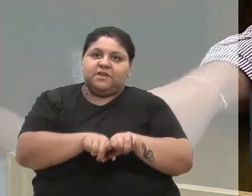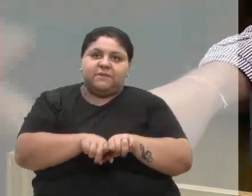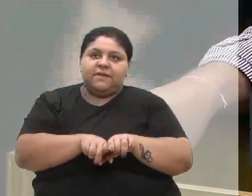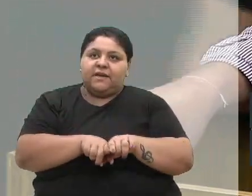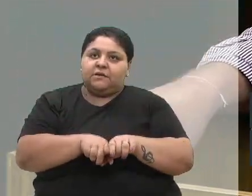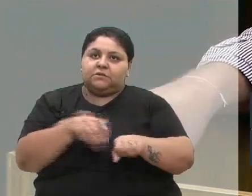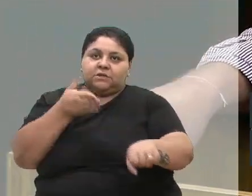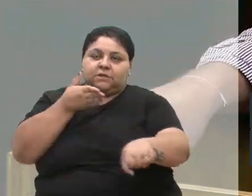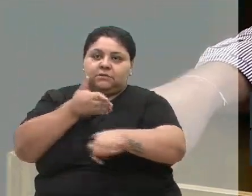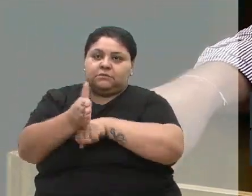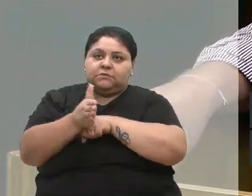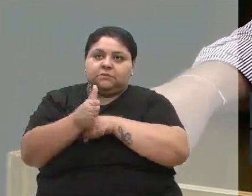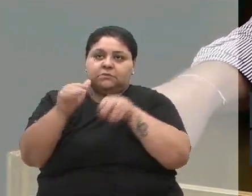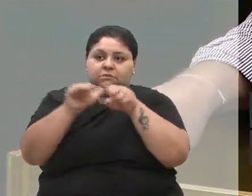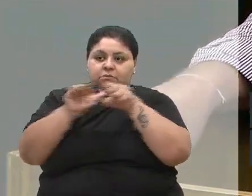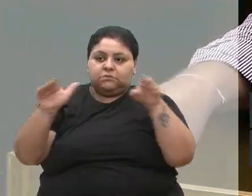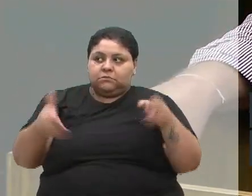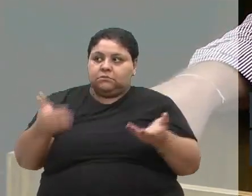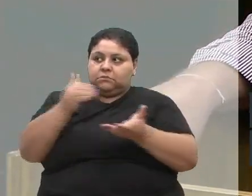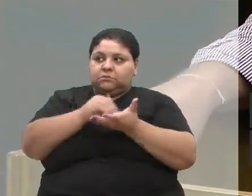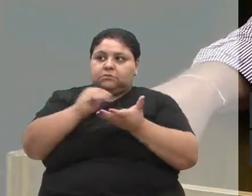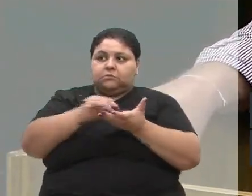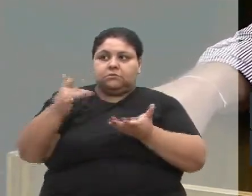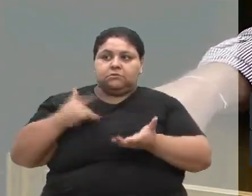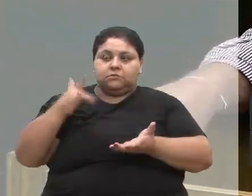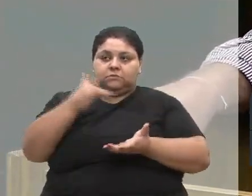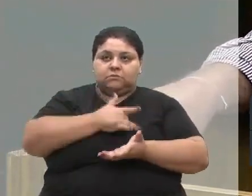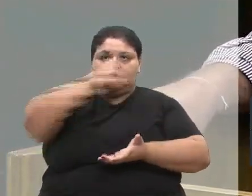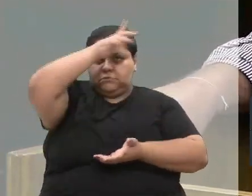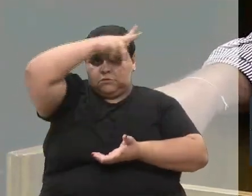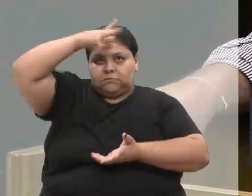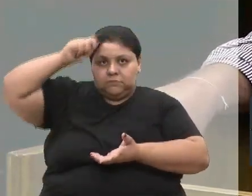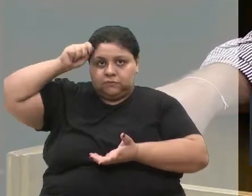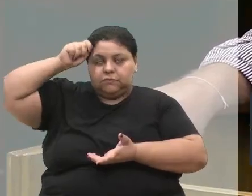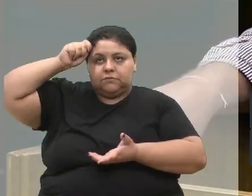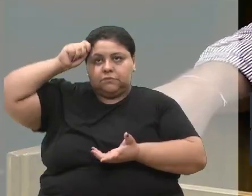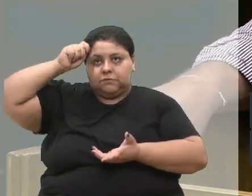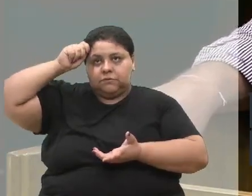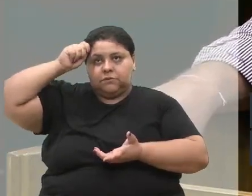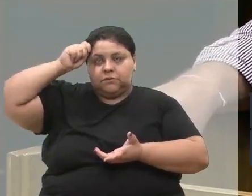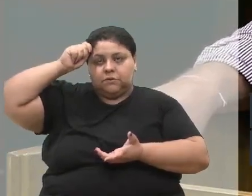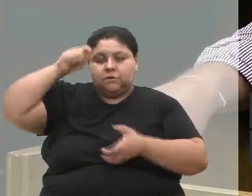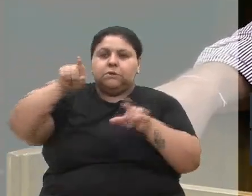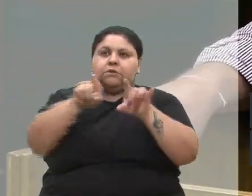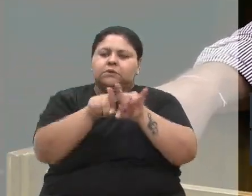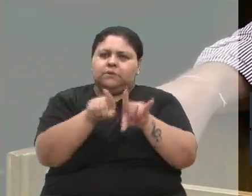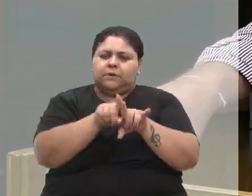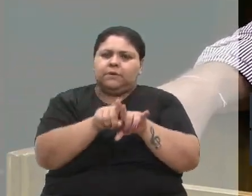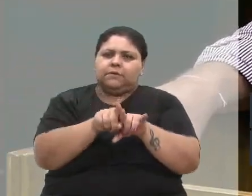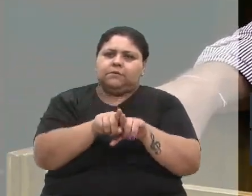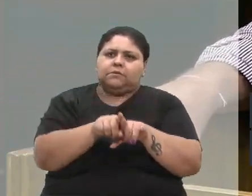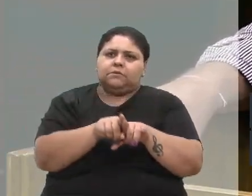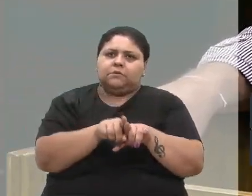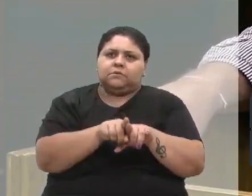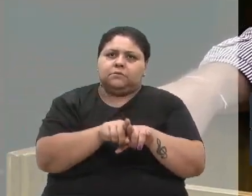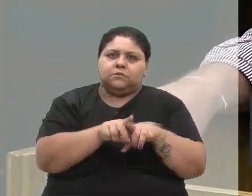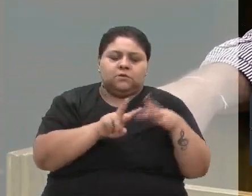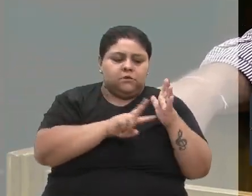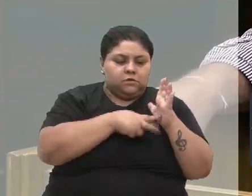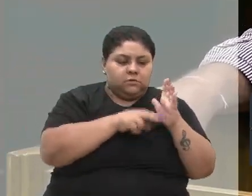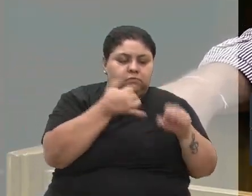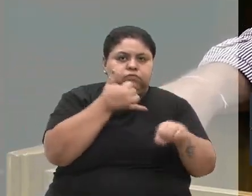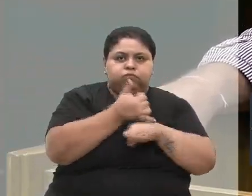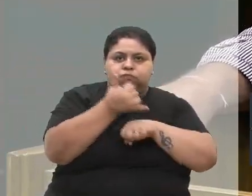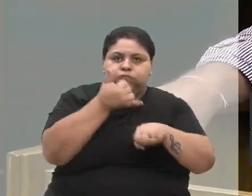mesa da secretária da Saúde Municipal, puxado também sindicatos